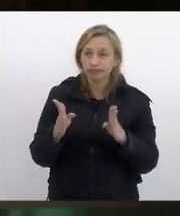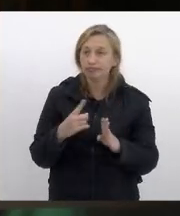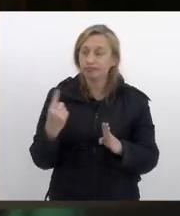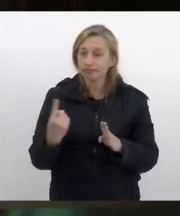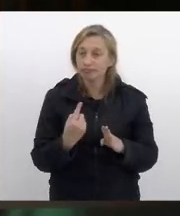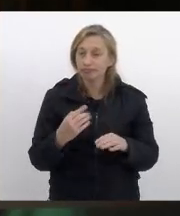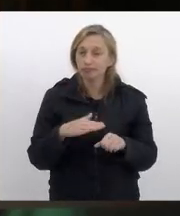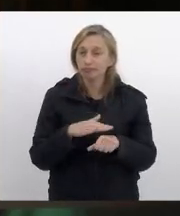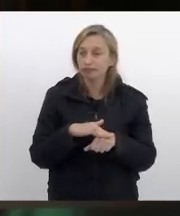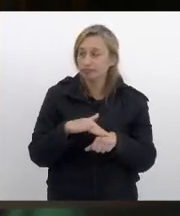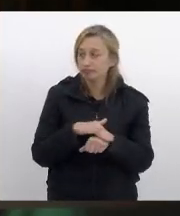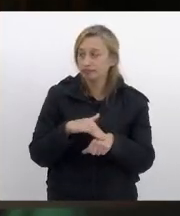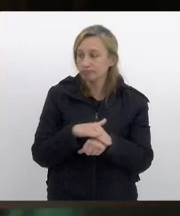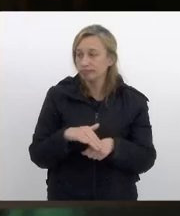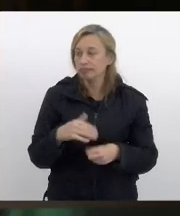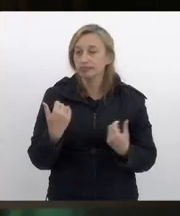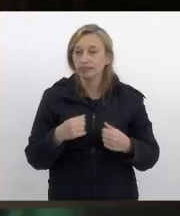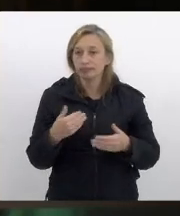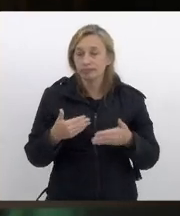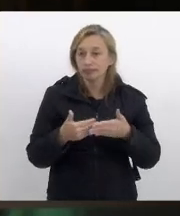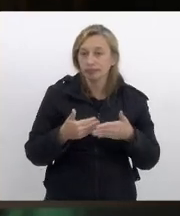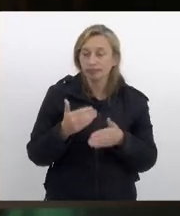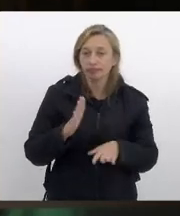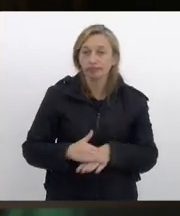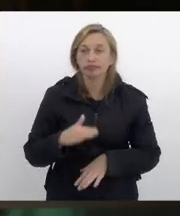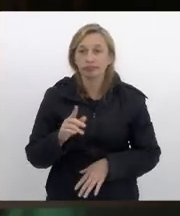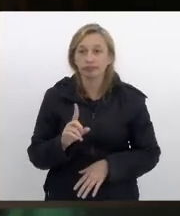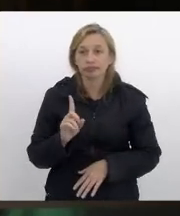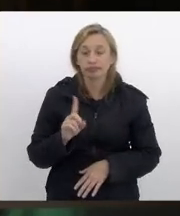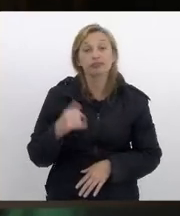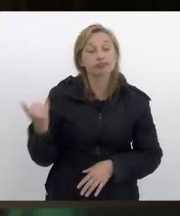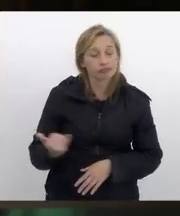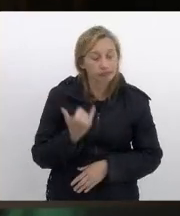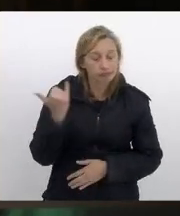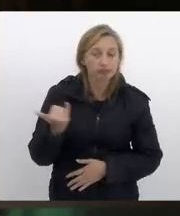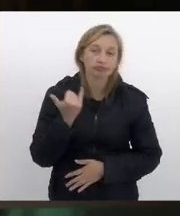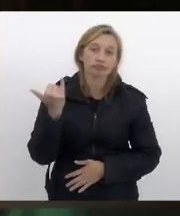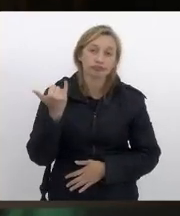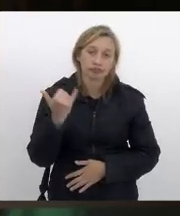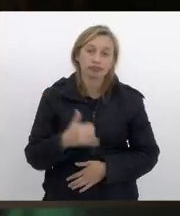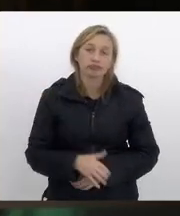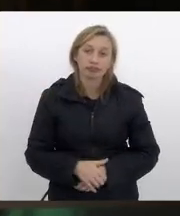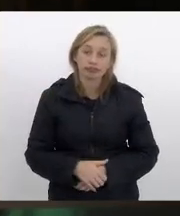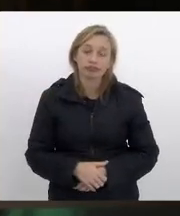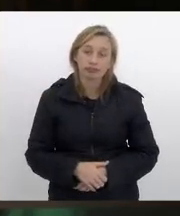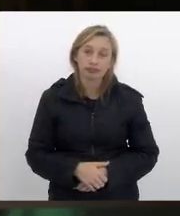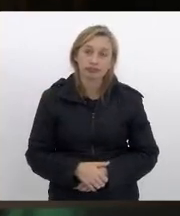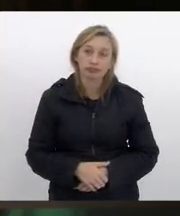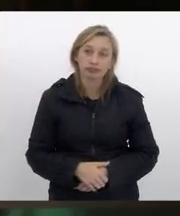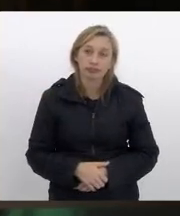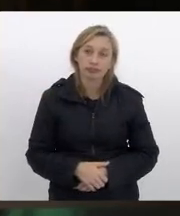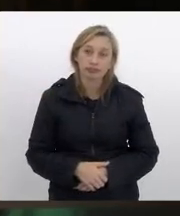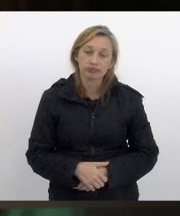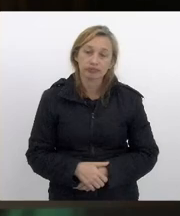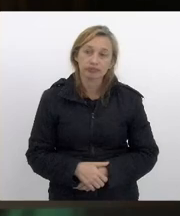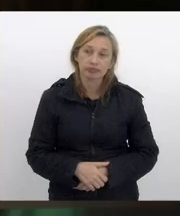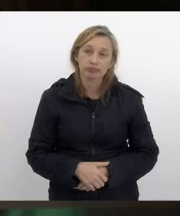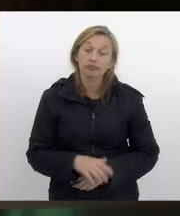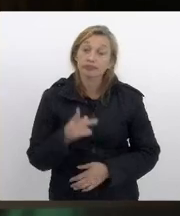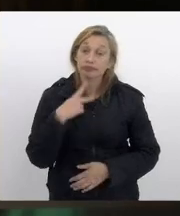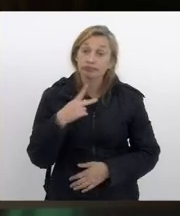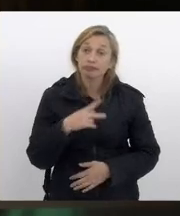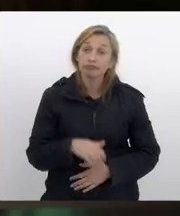somos parlamentares, mas precisamos estar mais próximos. Isso é importantíssimo que façamos isso. E